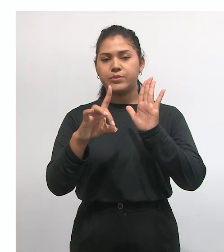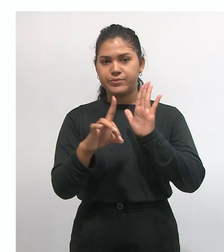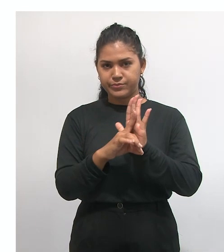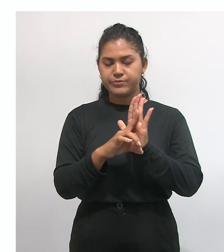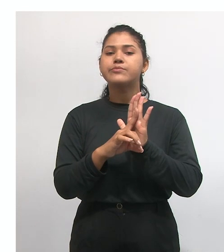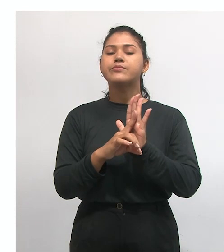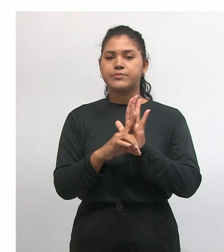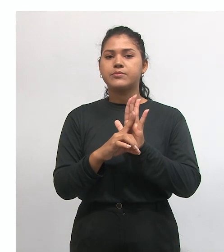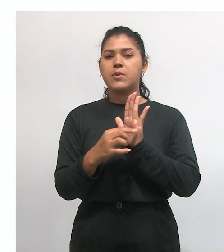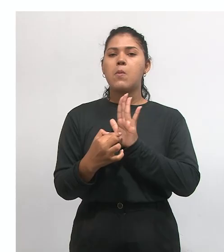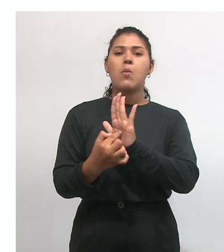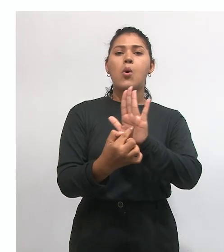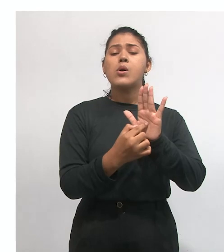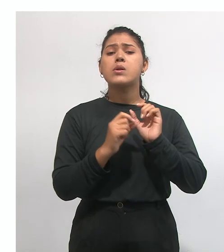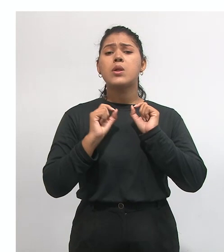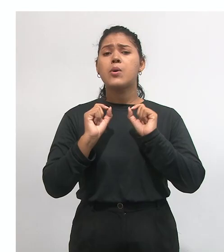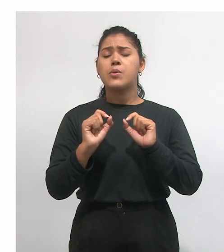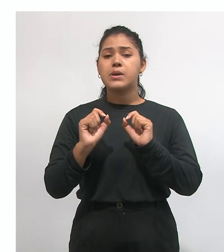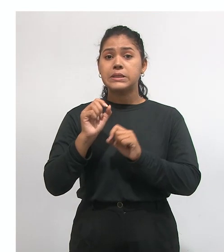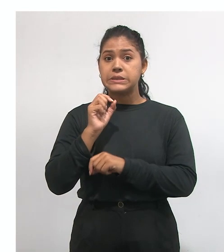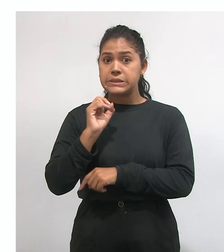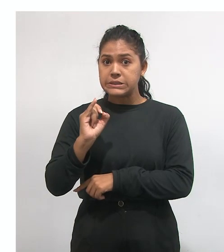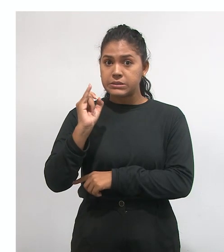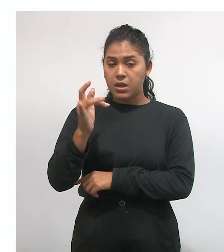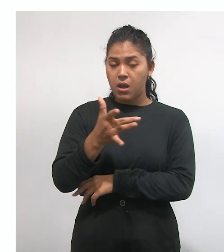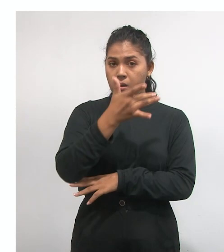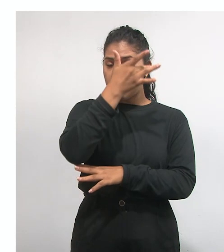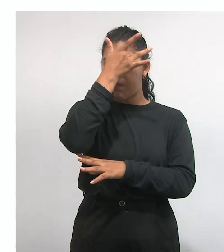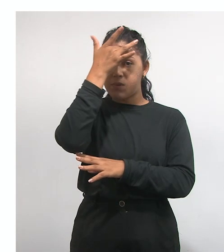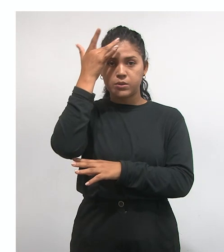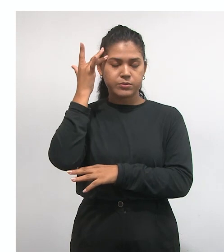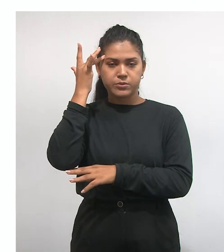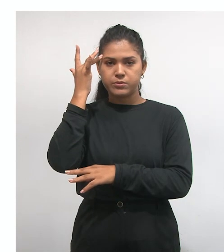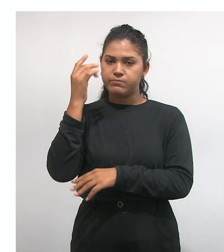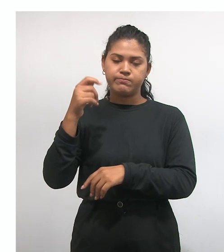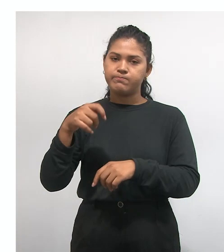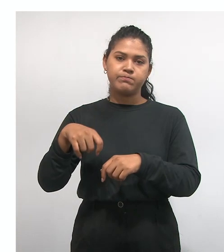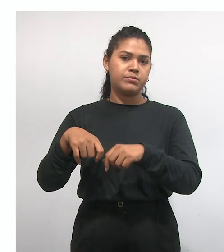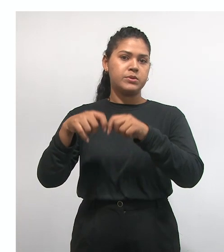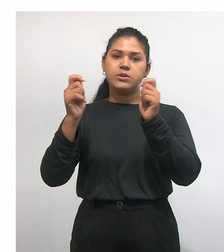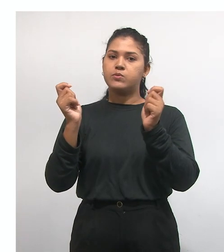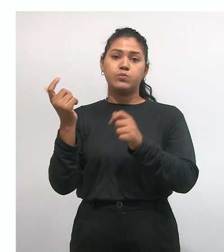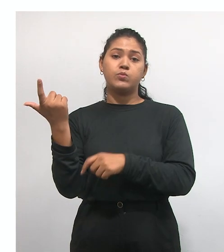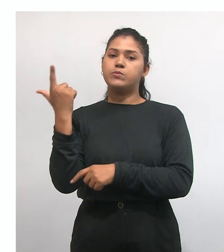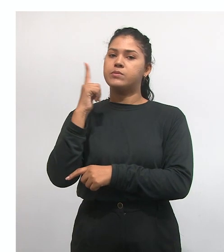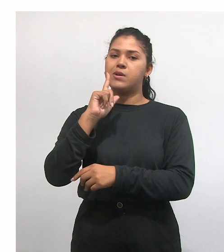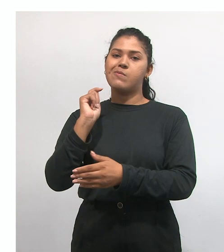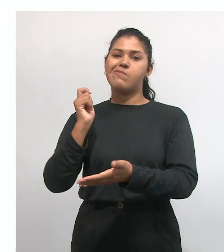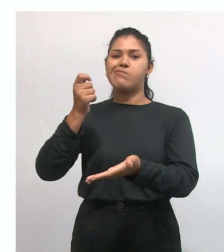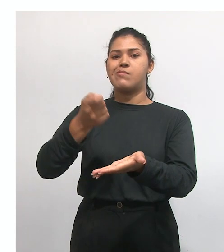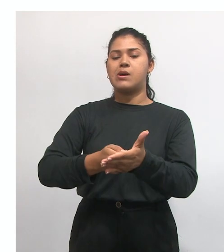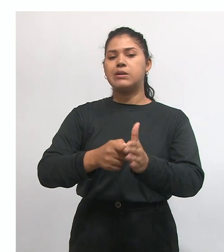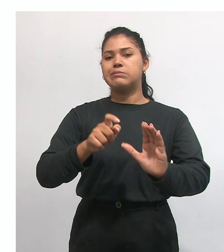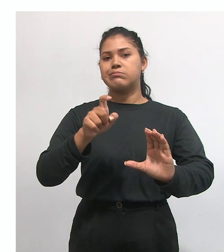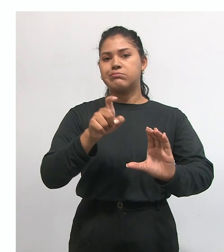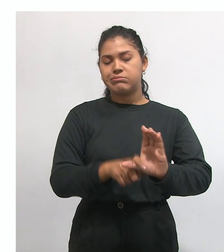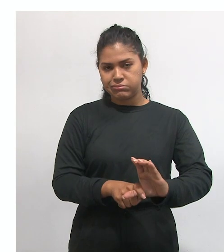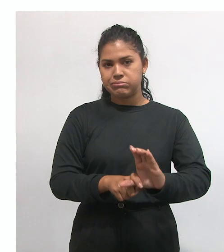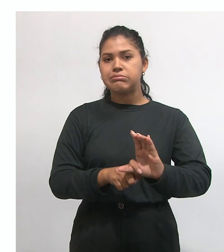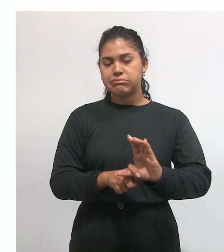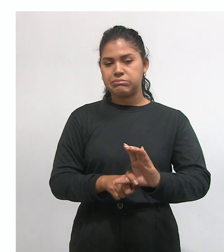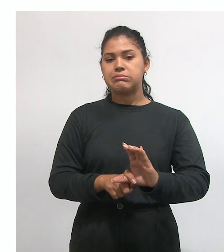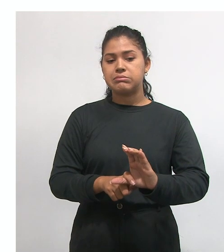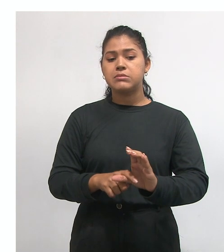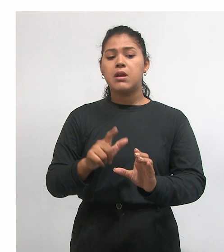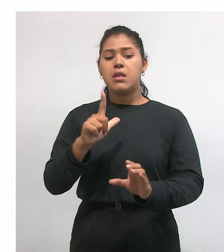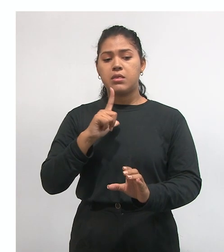caso da impossibilidade de exigência do cumprimento, conforme a gente já viu. Portanto, nós temos esse